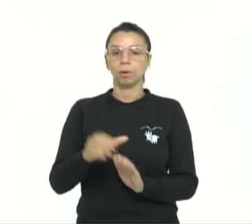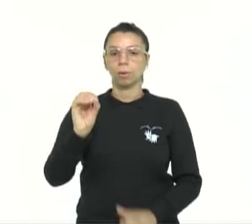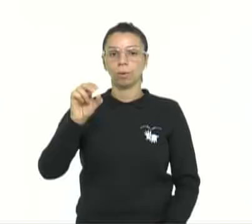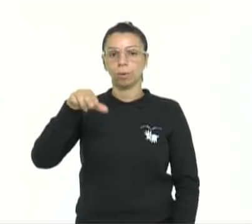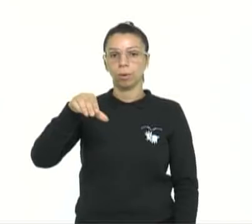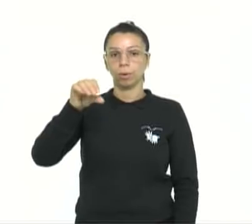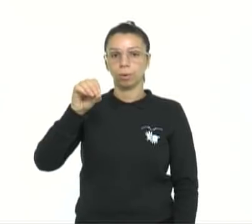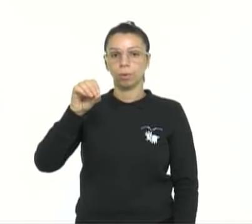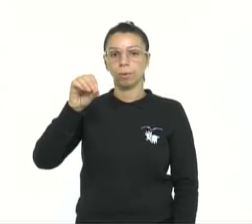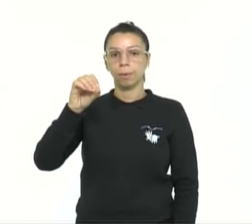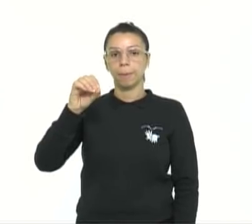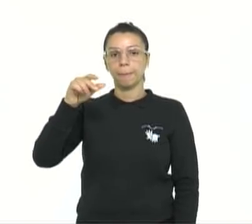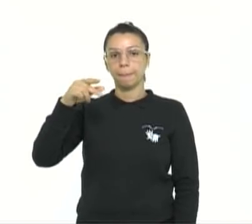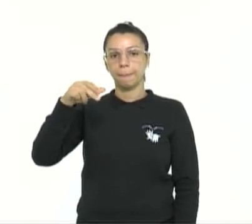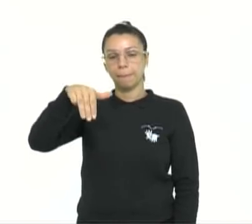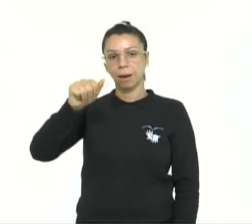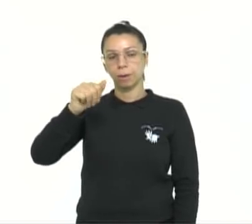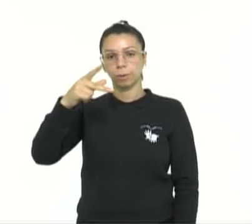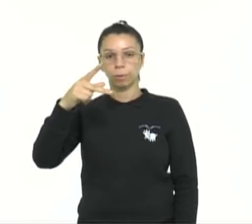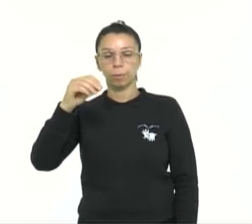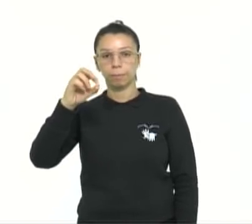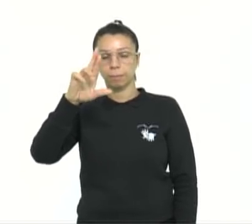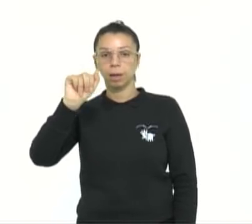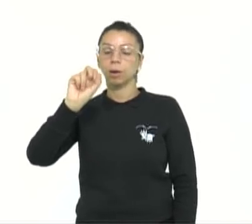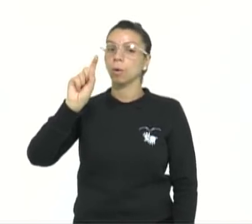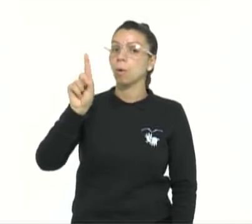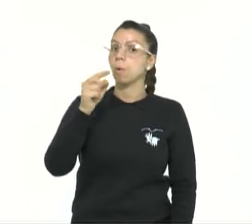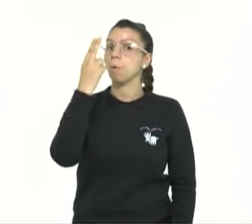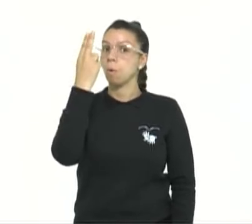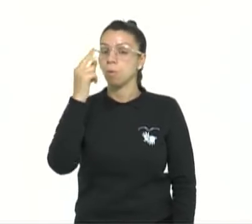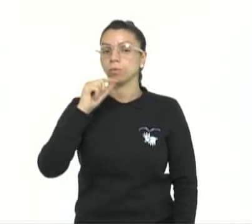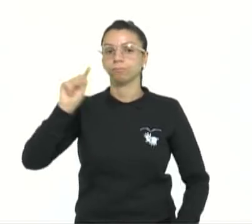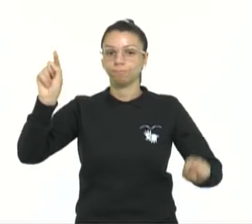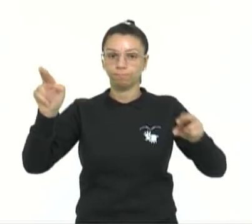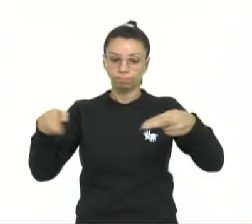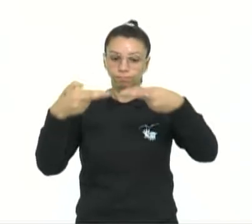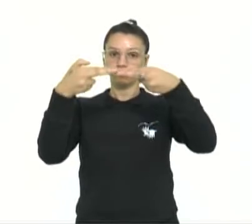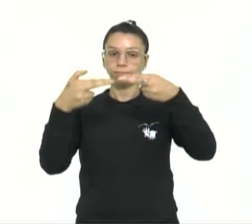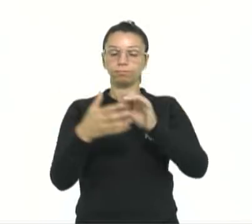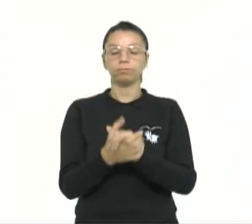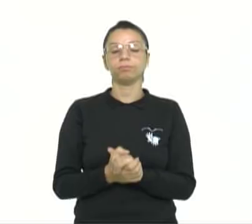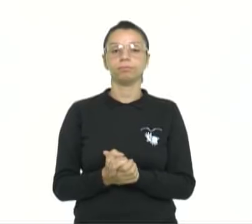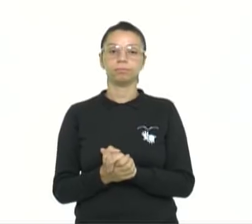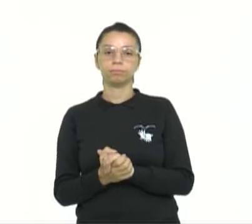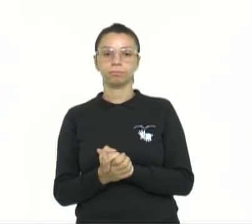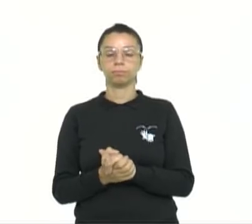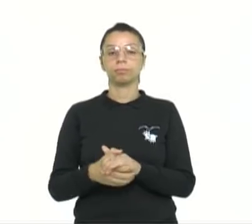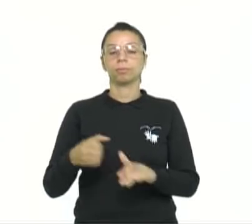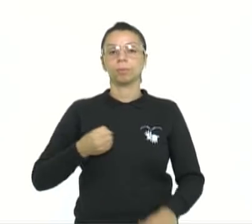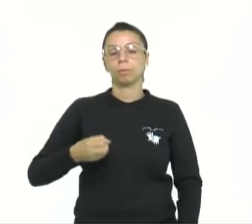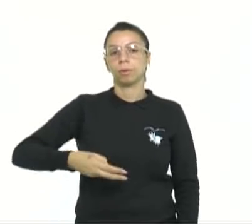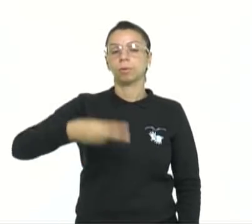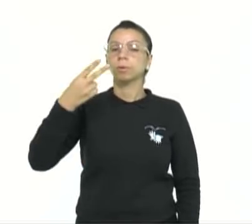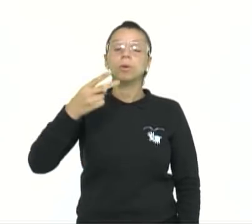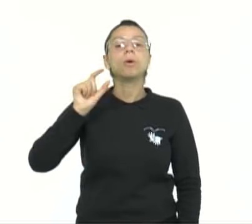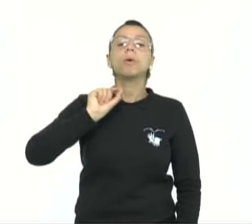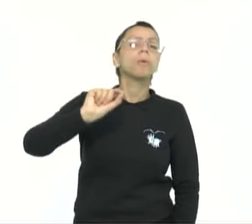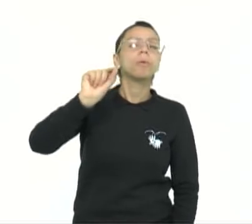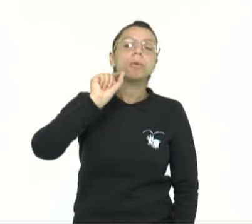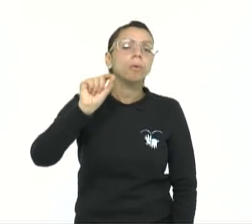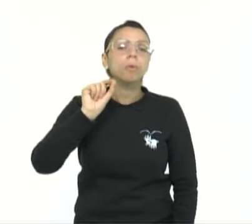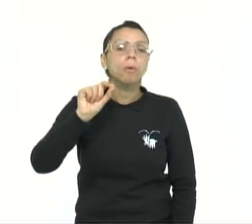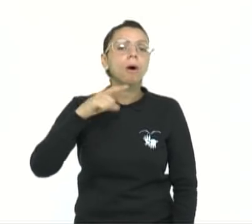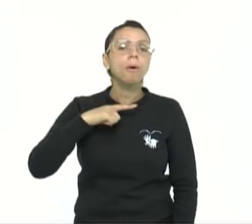onomatopeias ou letra C, rimas? O que a gente usa numa comic strip? Número 2, qual é a deficiência que